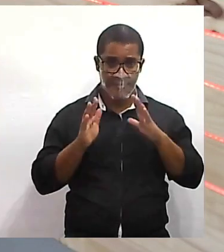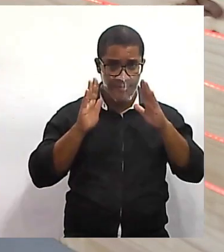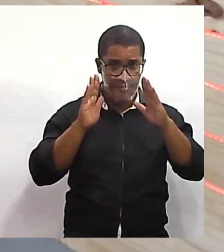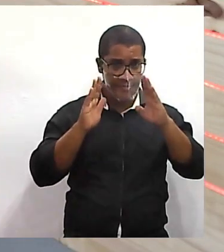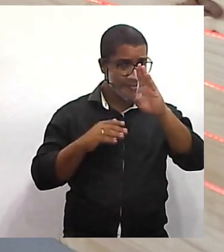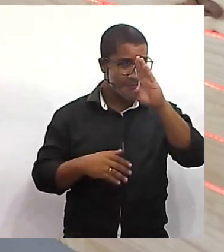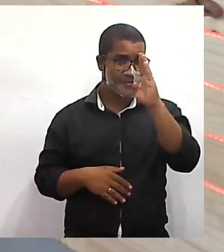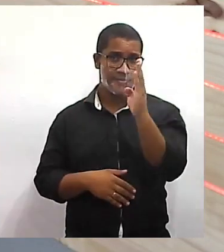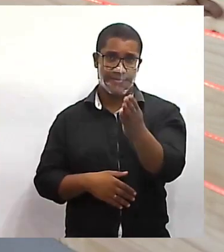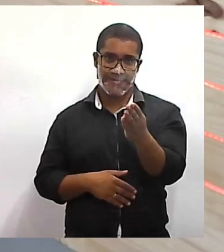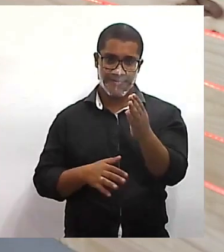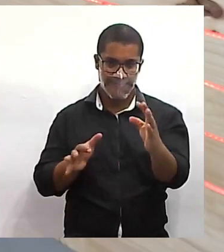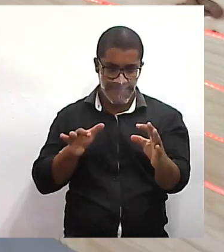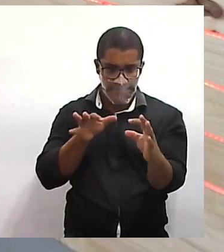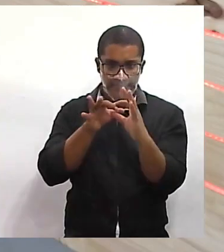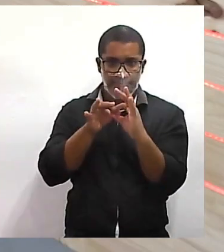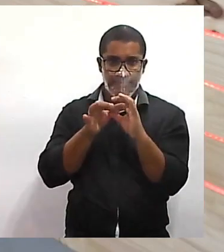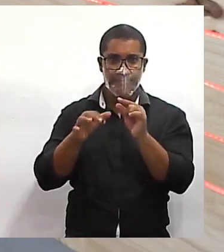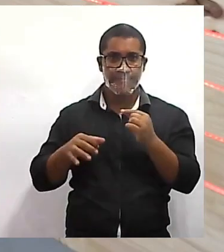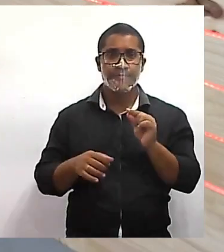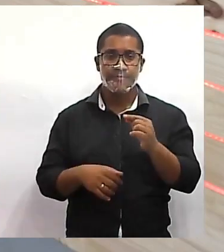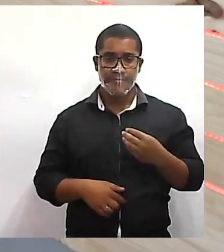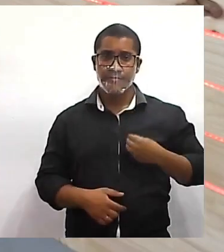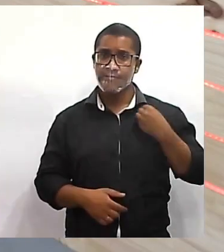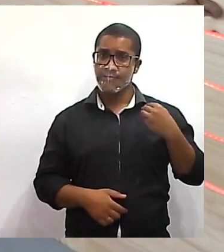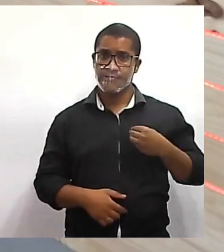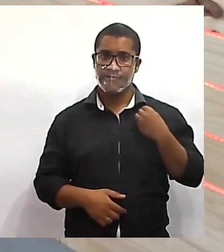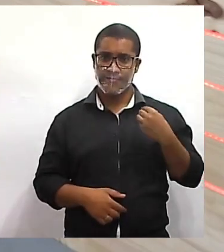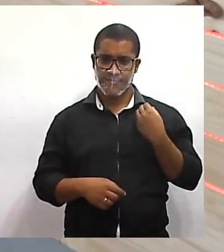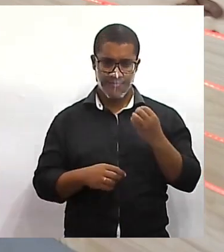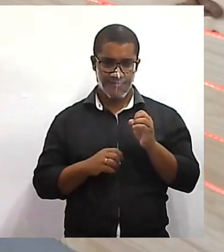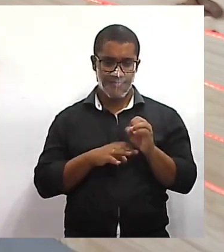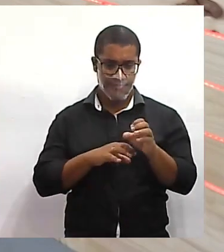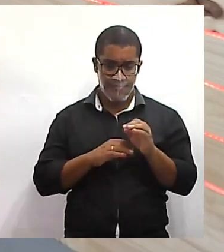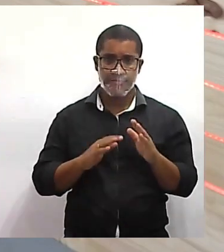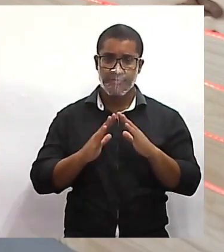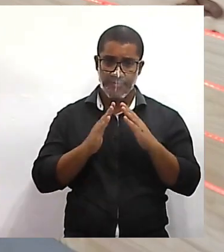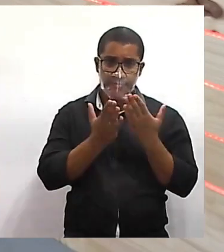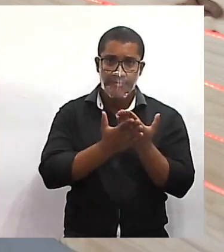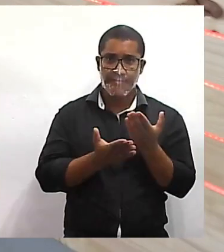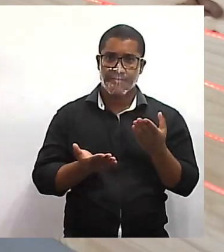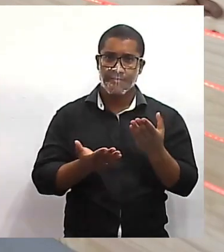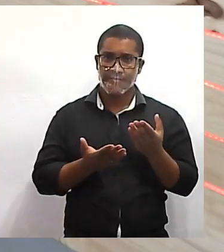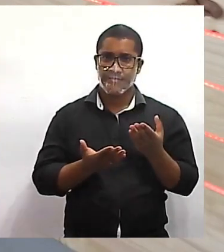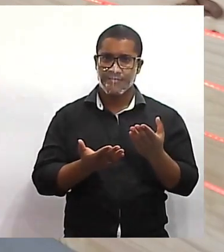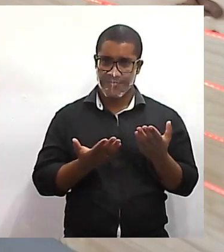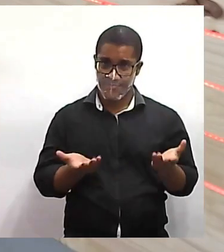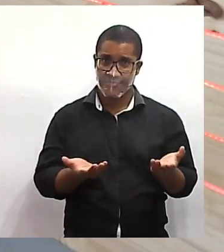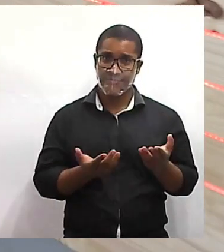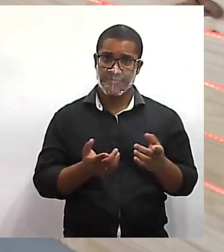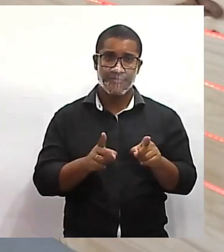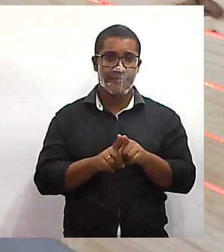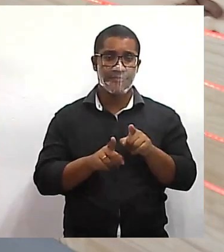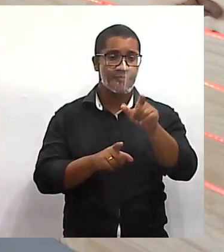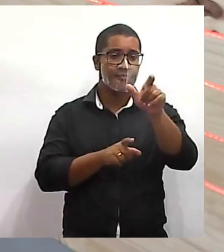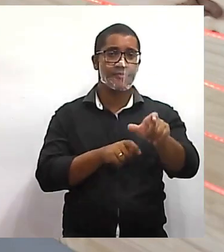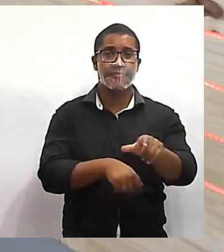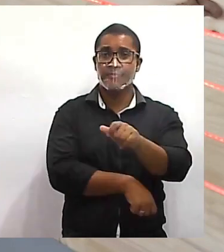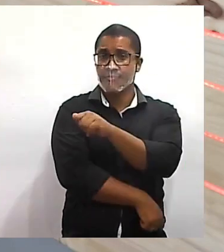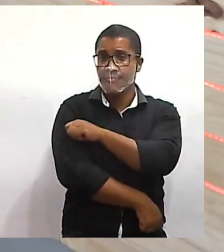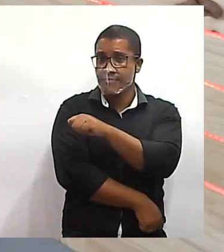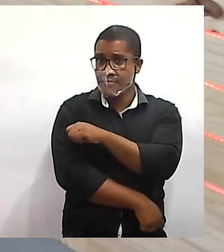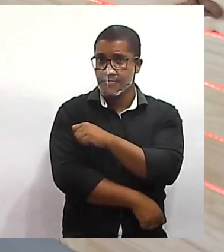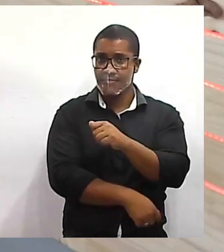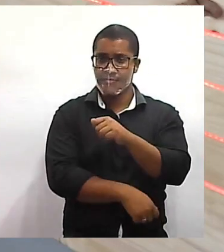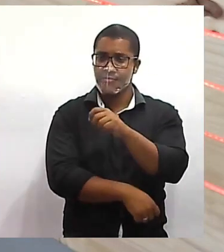diretamente ligado à questão da vida educacional da escola, né? Da vida do estudante, da vida